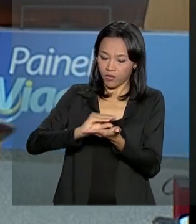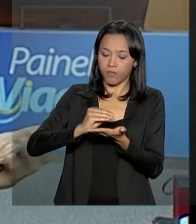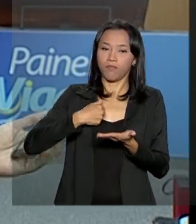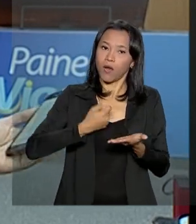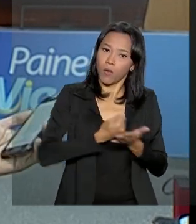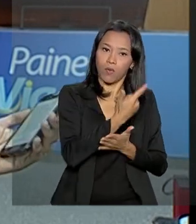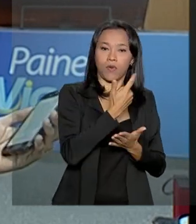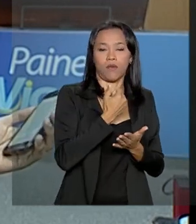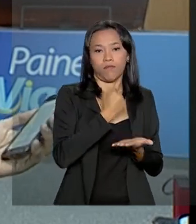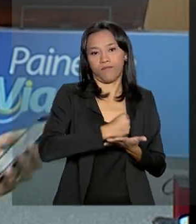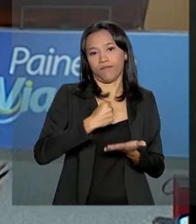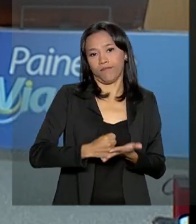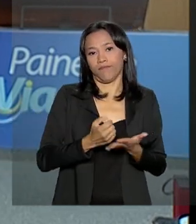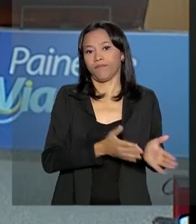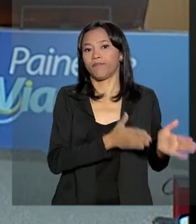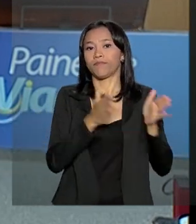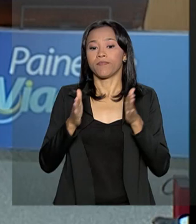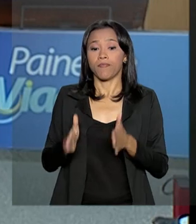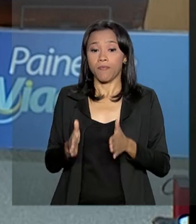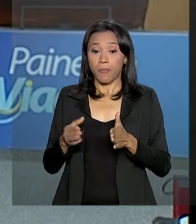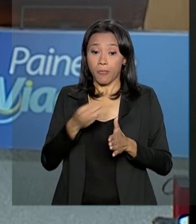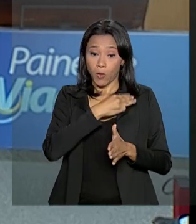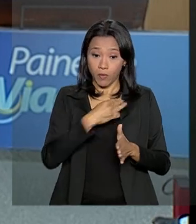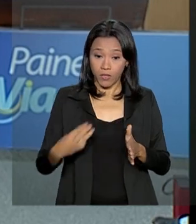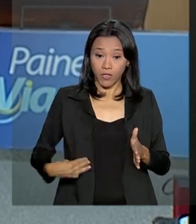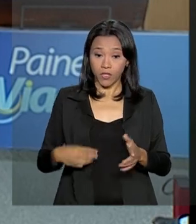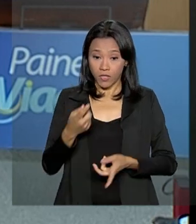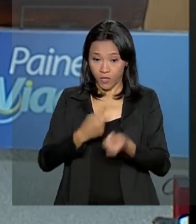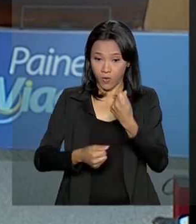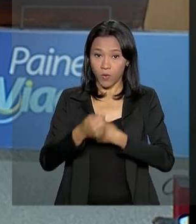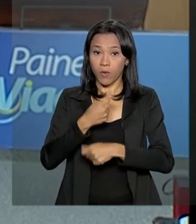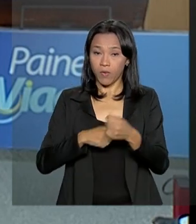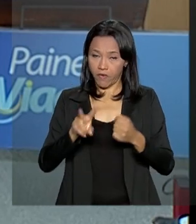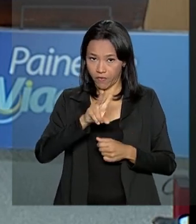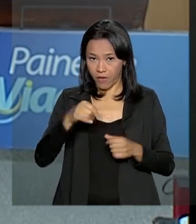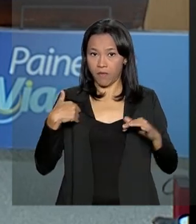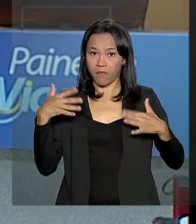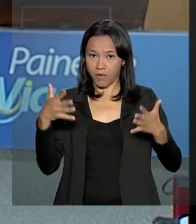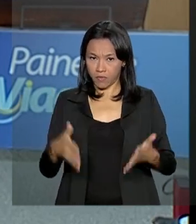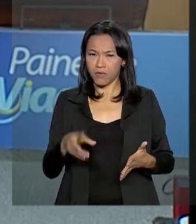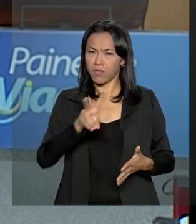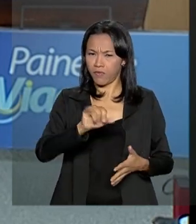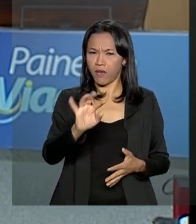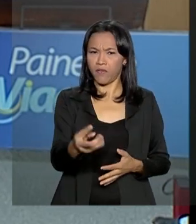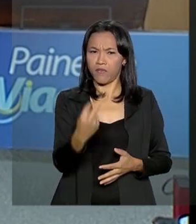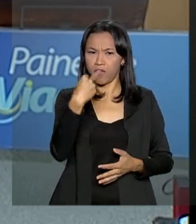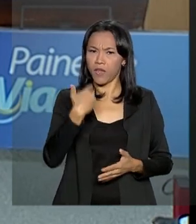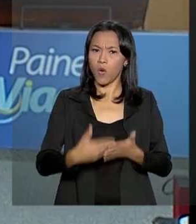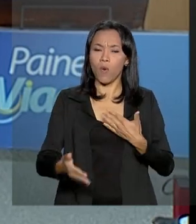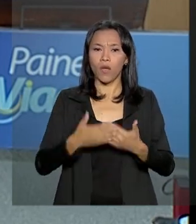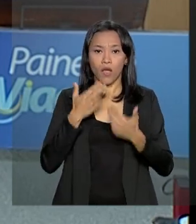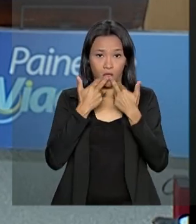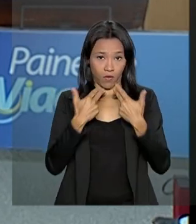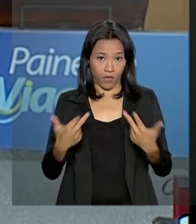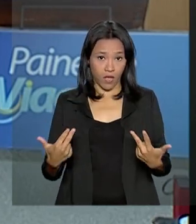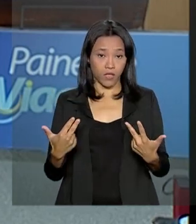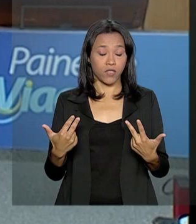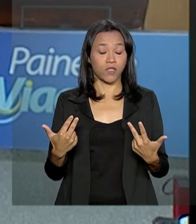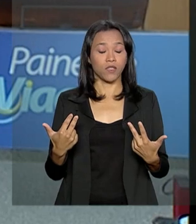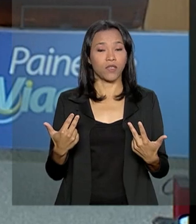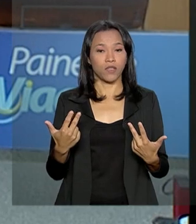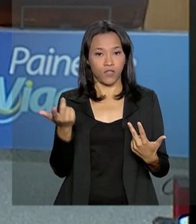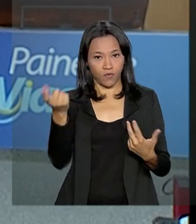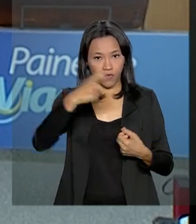federal o ministro da economia paulo guedes vai participar do evento a gente vai acompanhar o evento e qualquer novidade a gente retorna